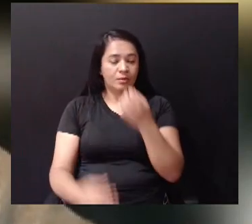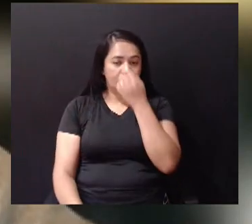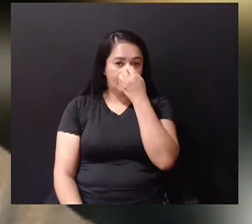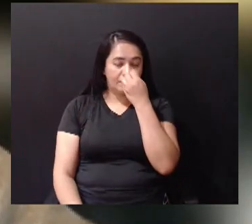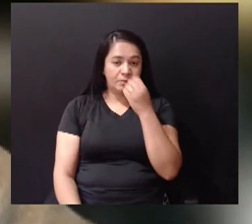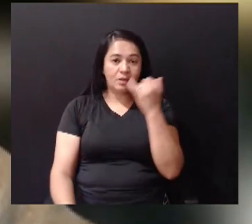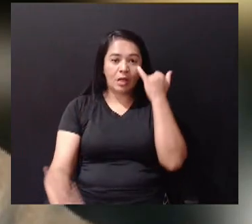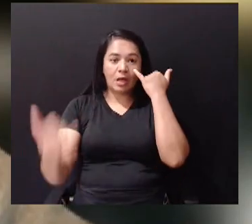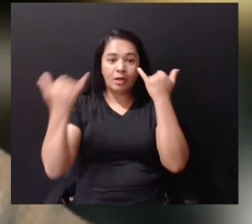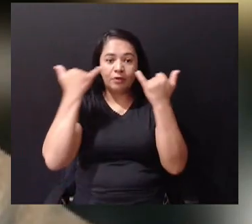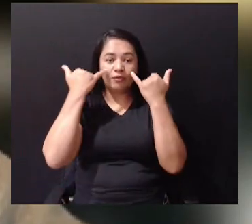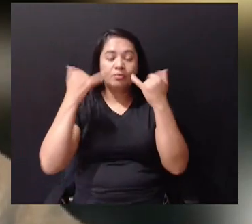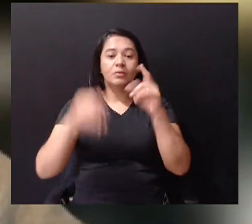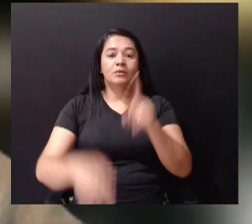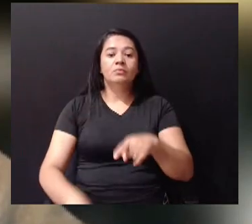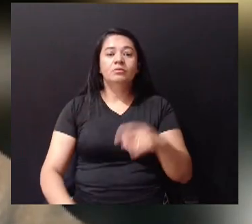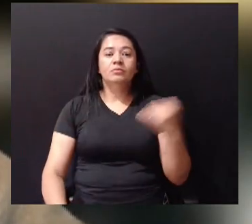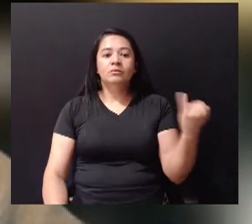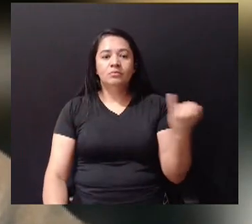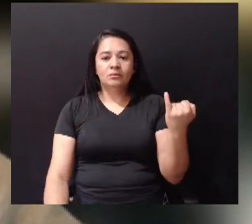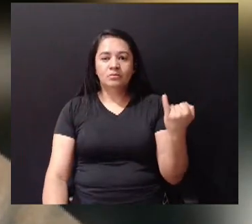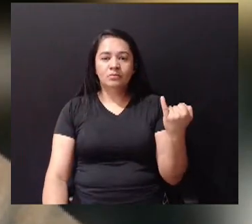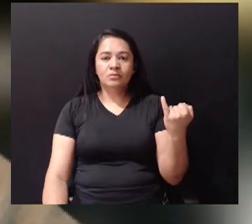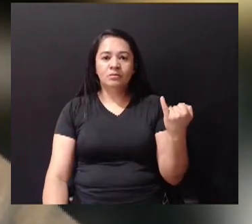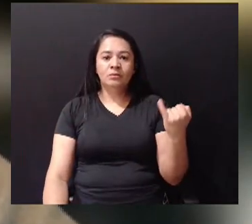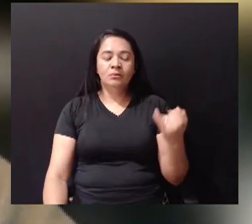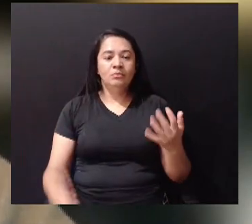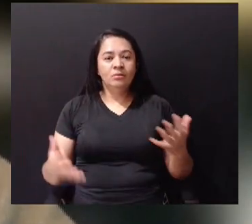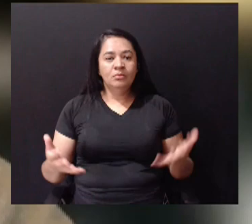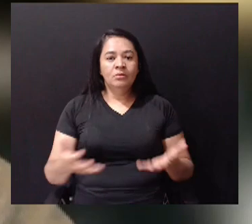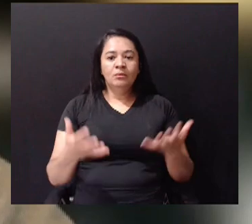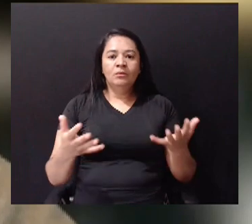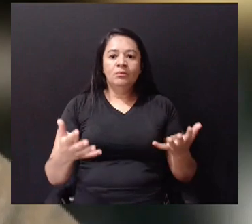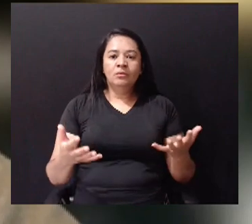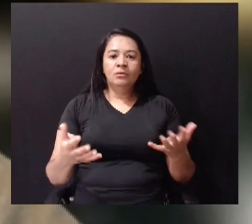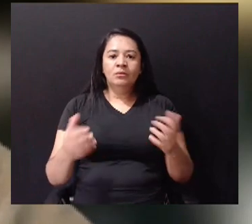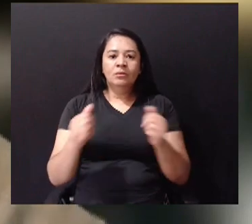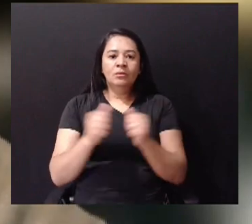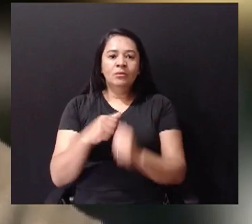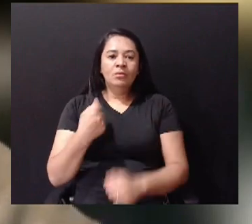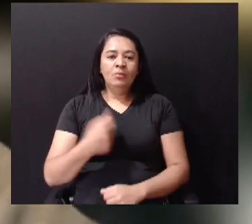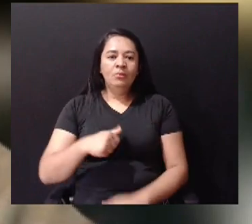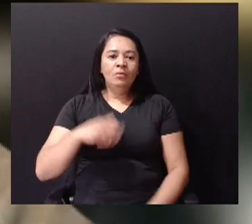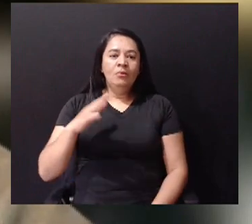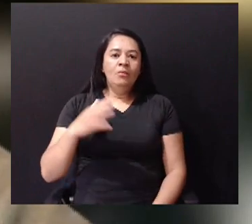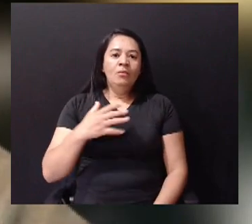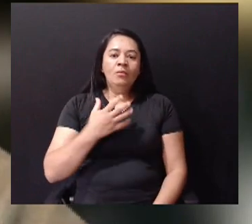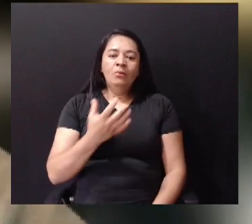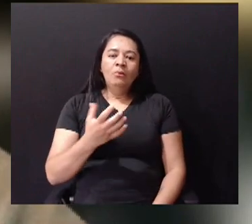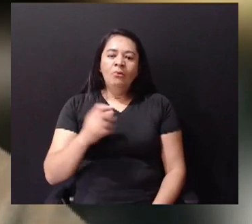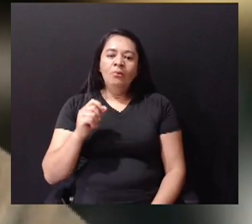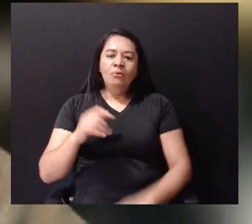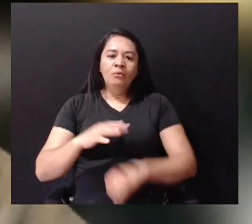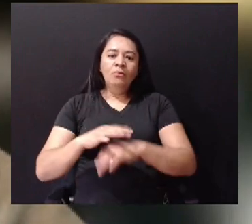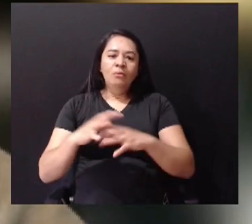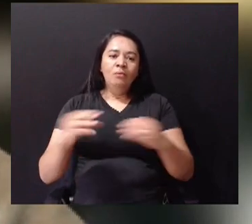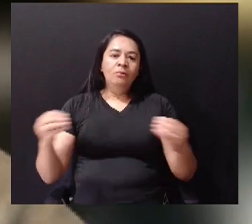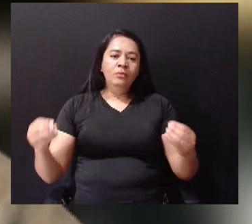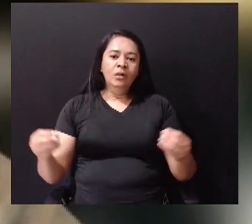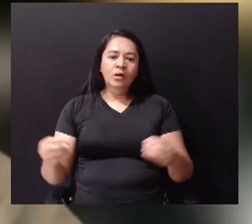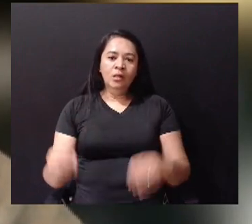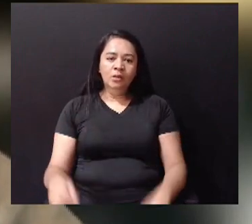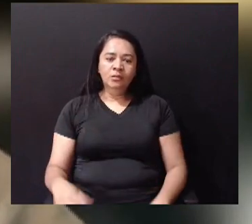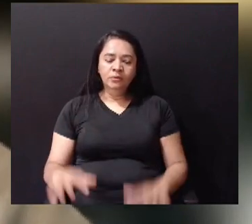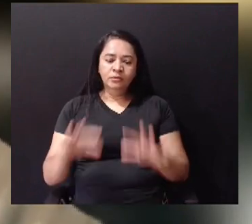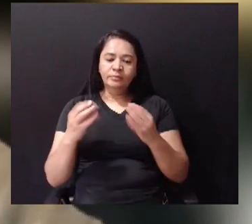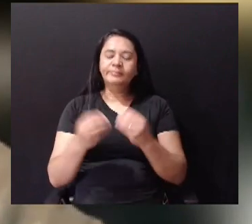é importante para colaborar com aquilo que a gente mais almeja, que é curar os nossos pacientes. A família quer isso, o médico